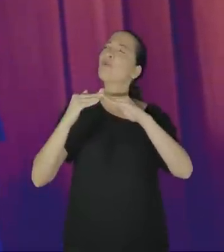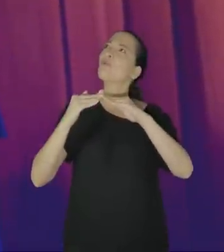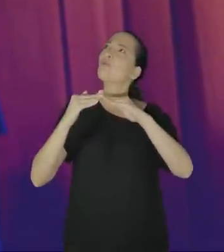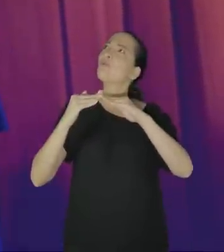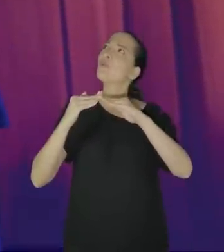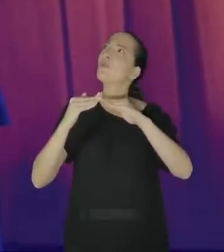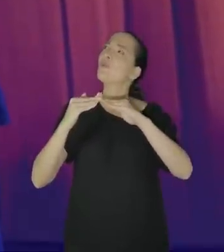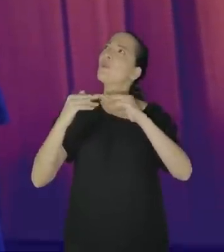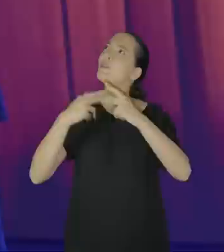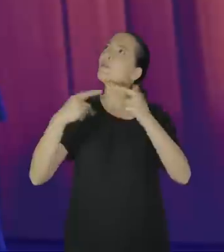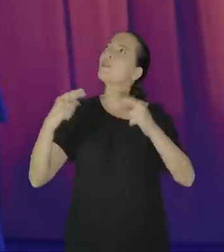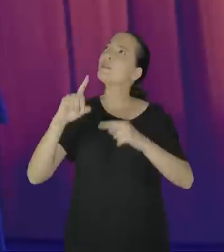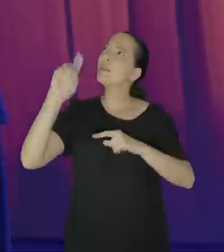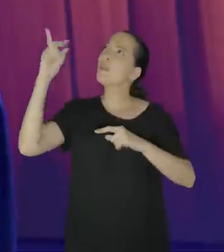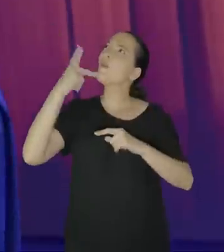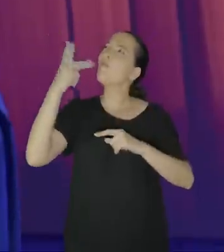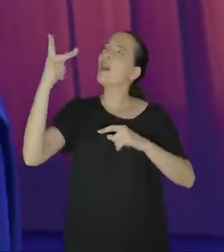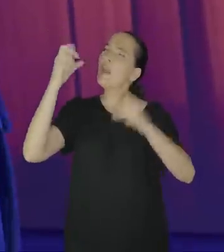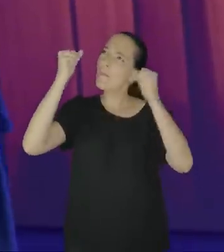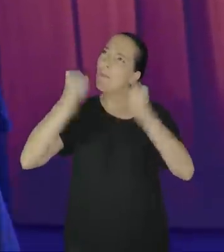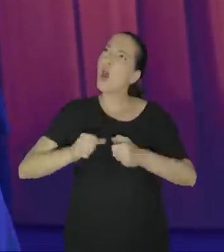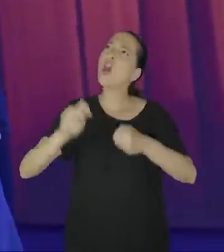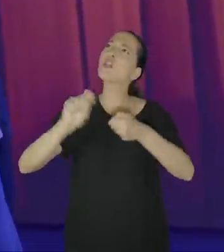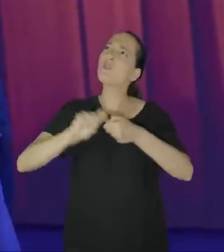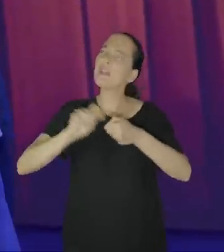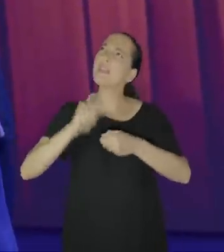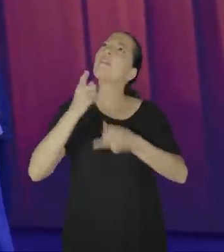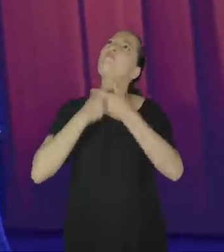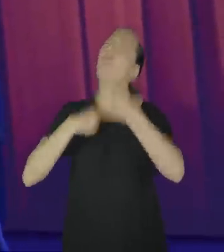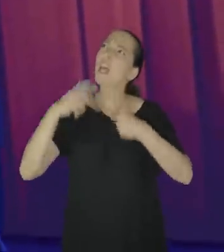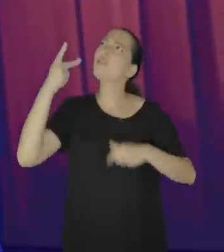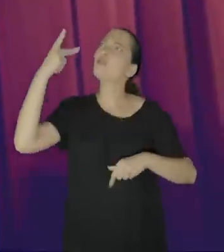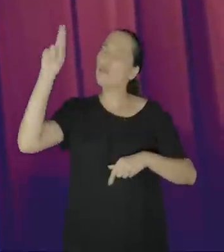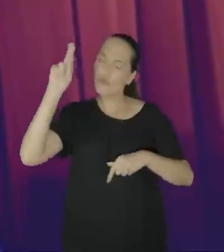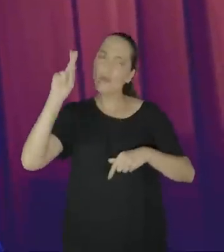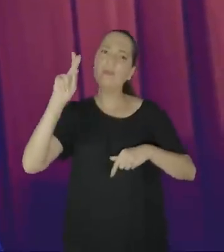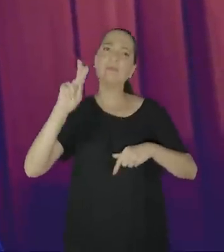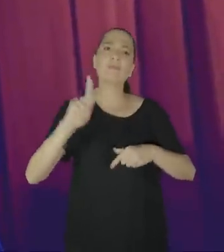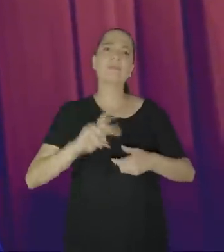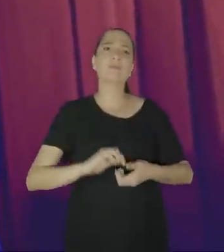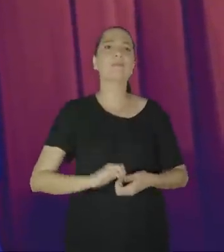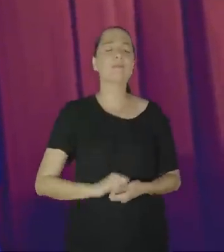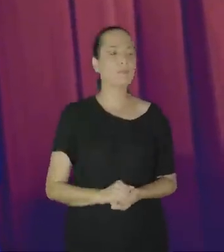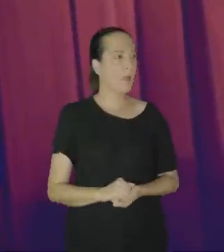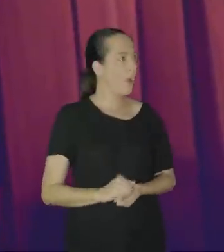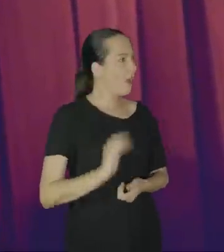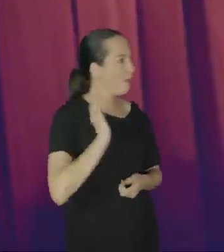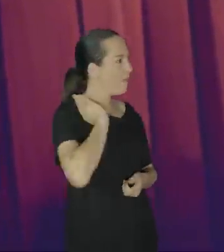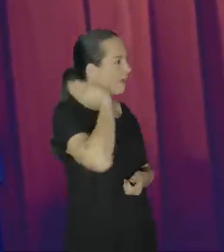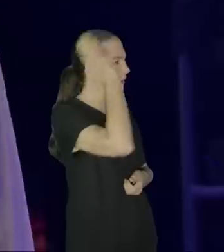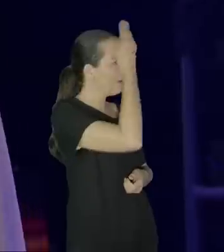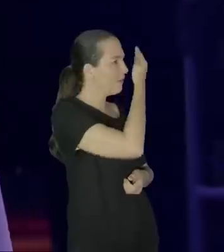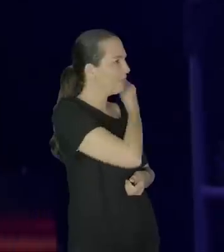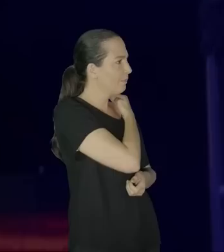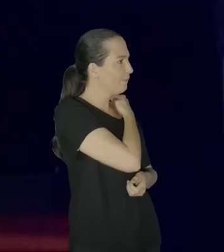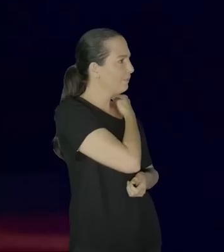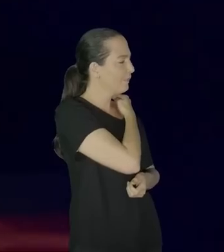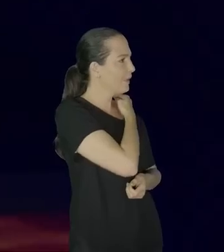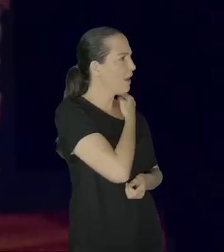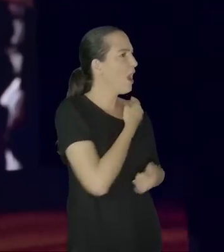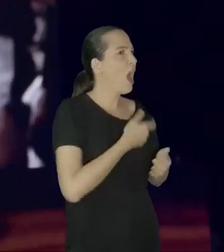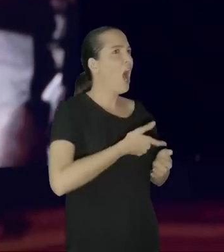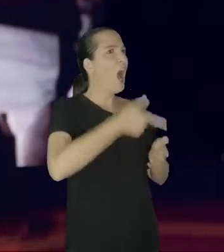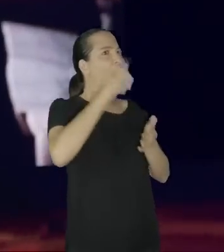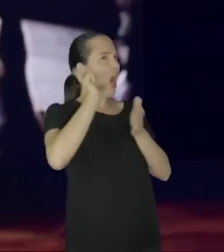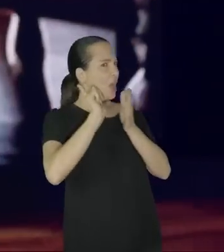Faça-se em mim segundo a tua palavra. Maria, antes de você